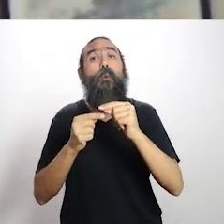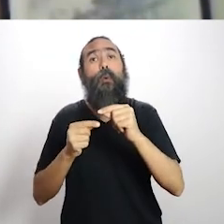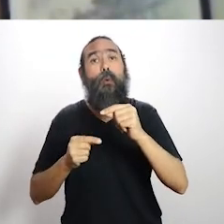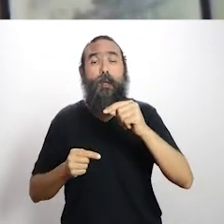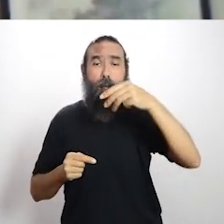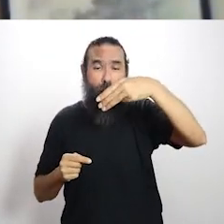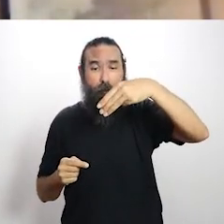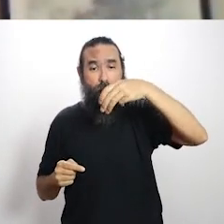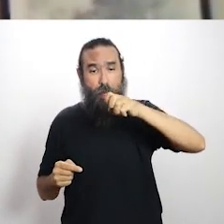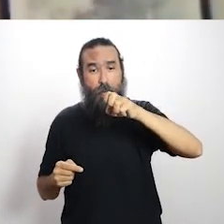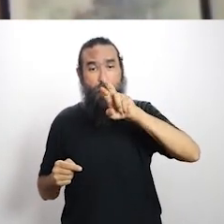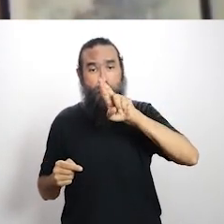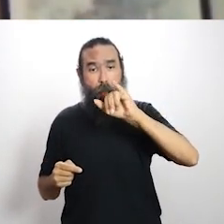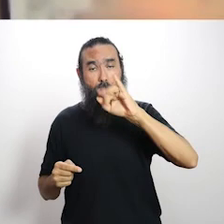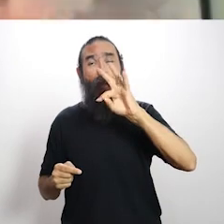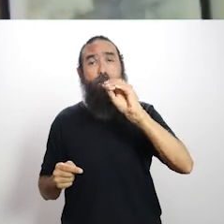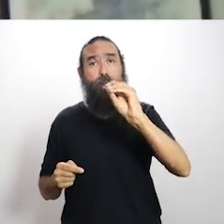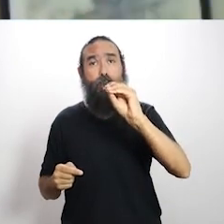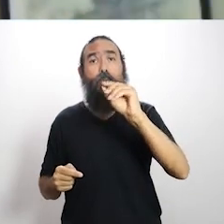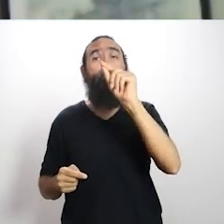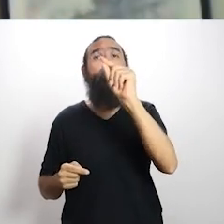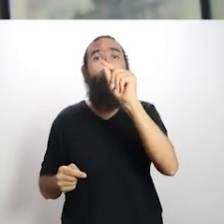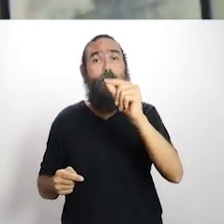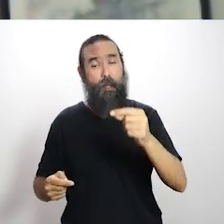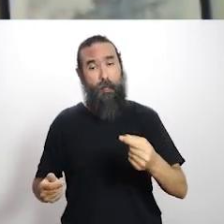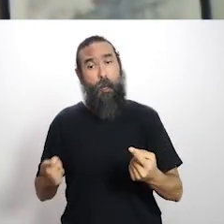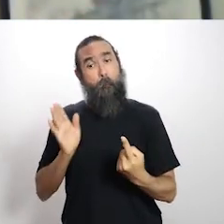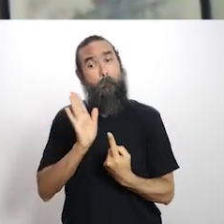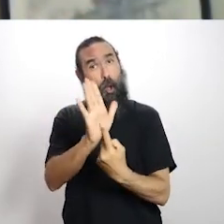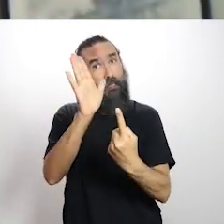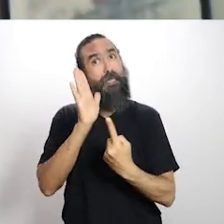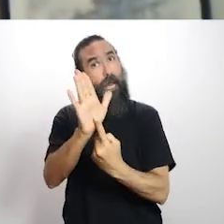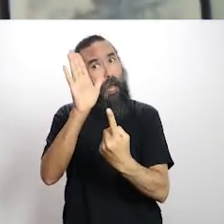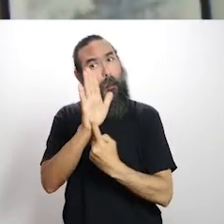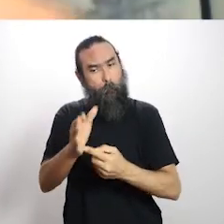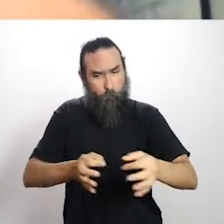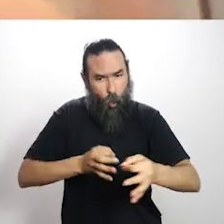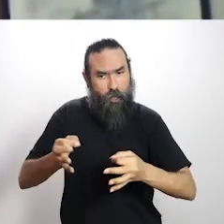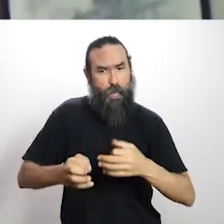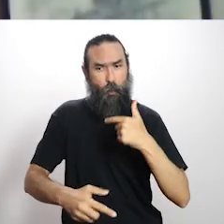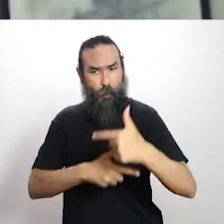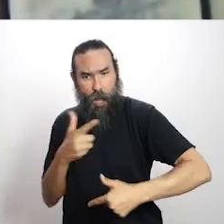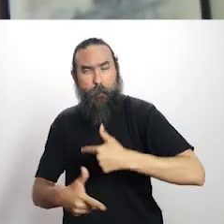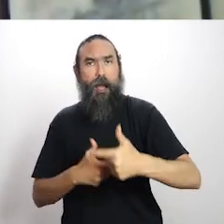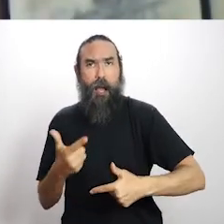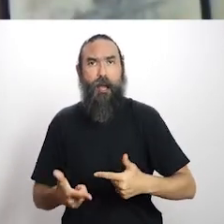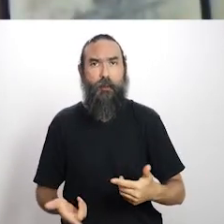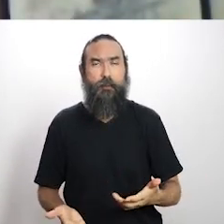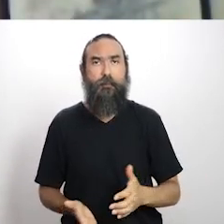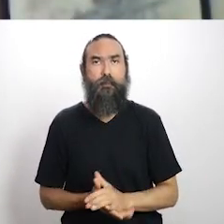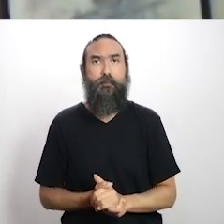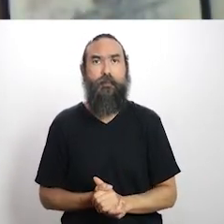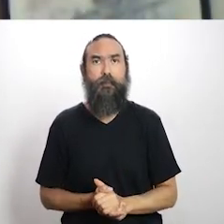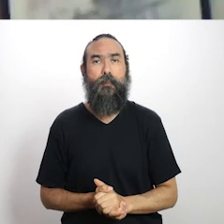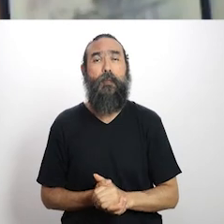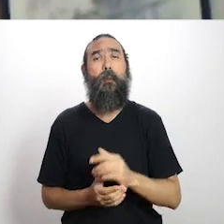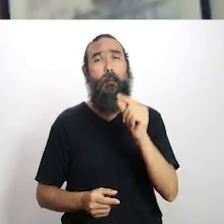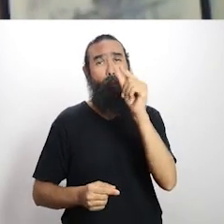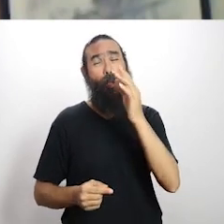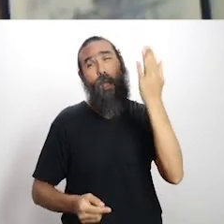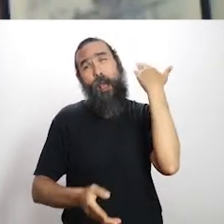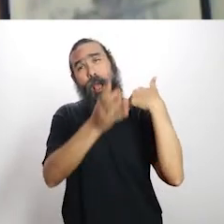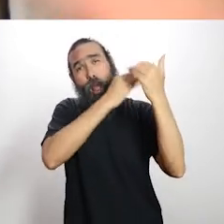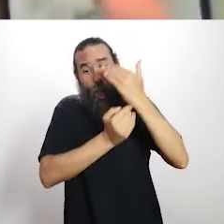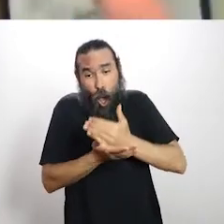editais assim de mil reais dois mil reais pra live pra janela pra sacada